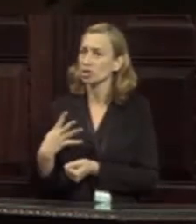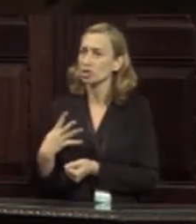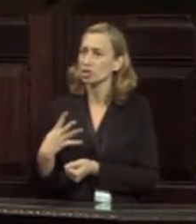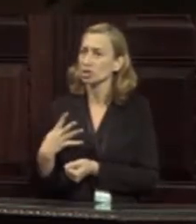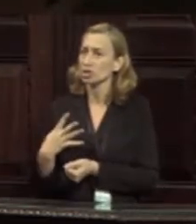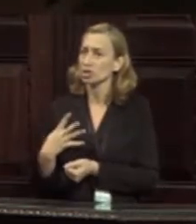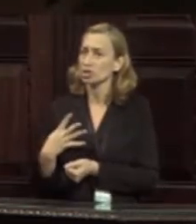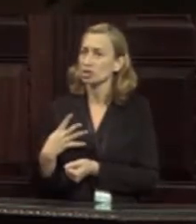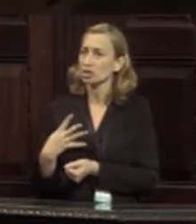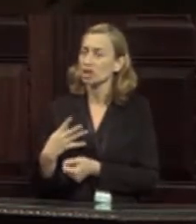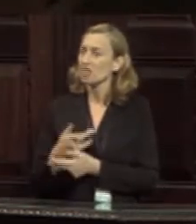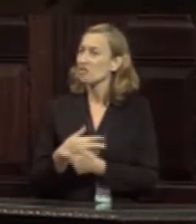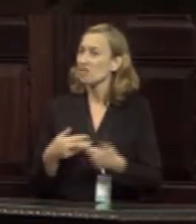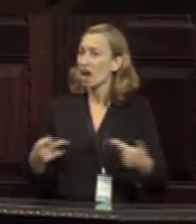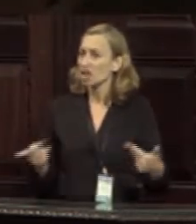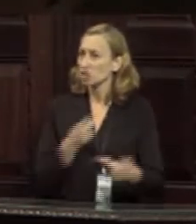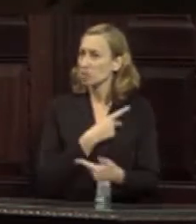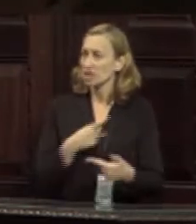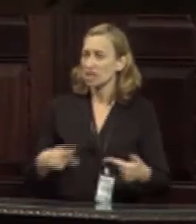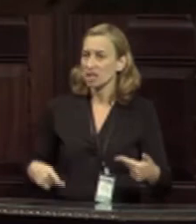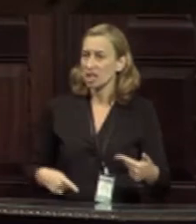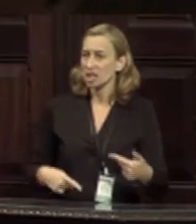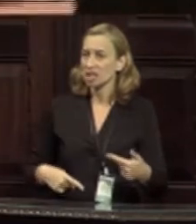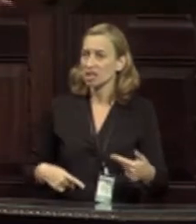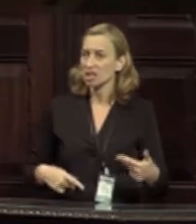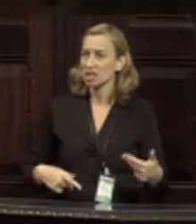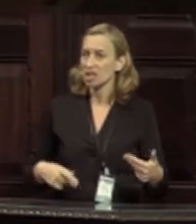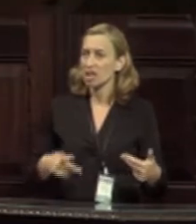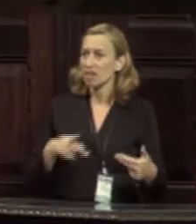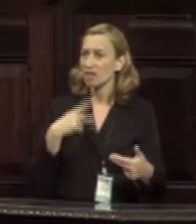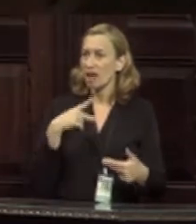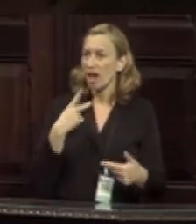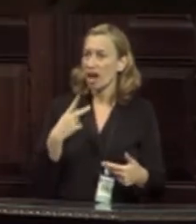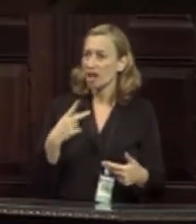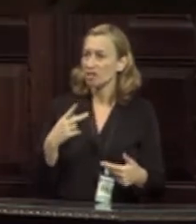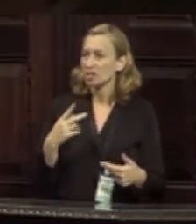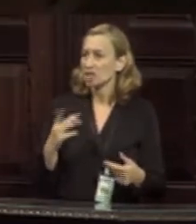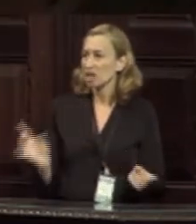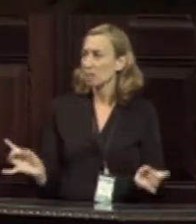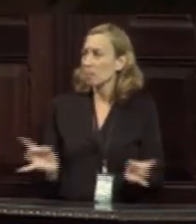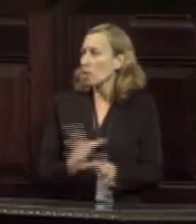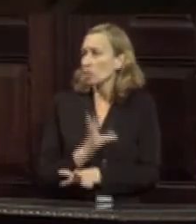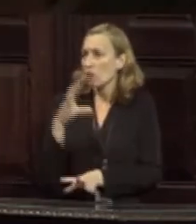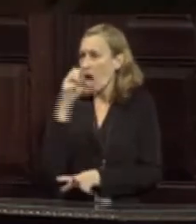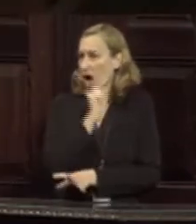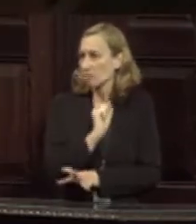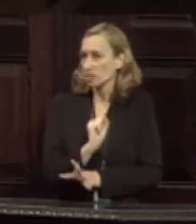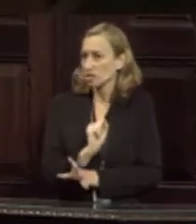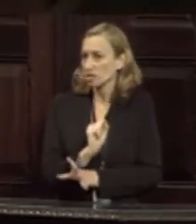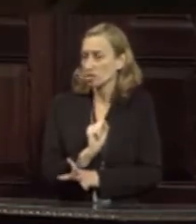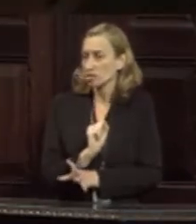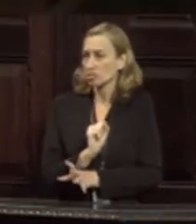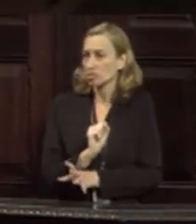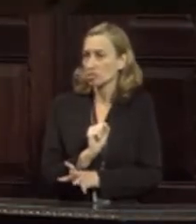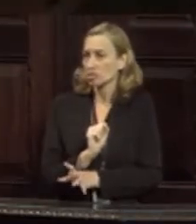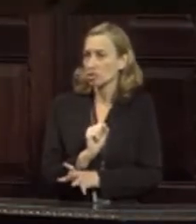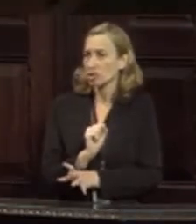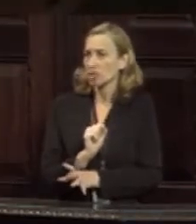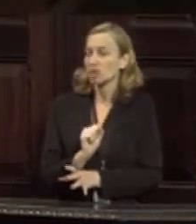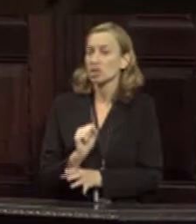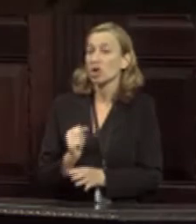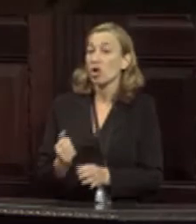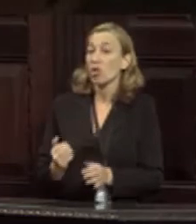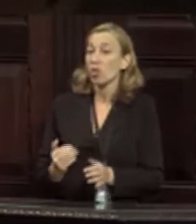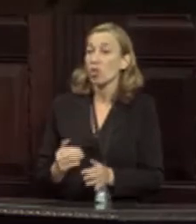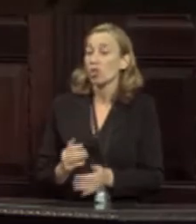diversos presidentes disseram que já estaria para começar. Inclusive o